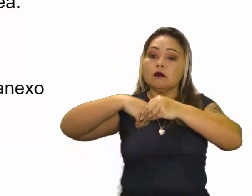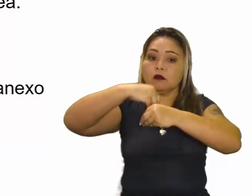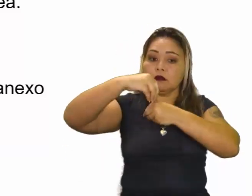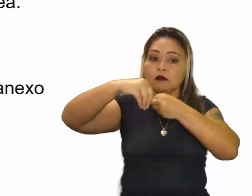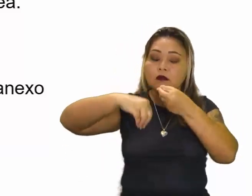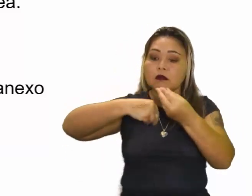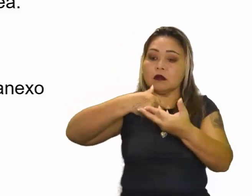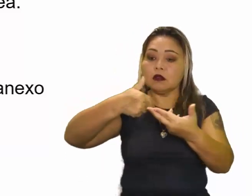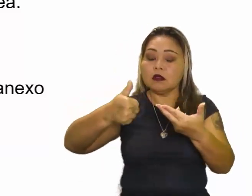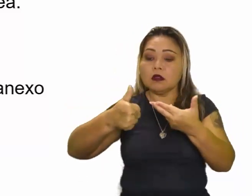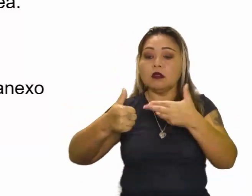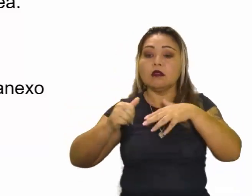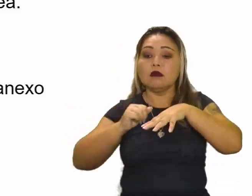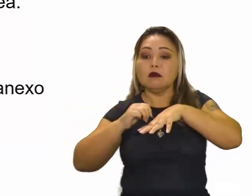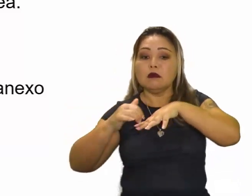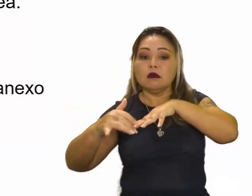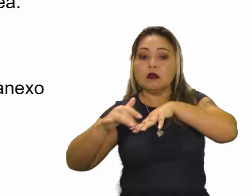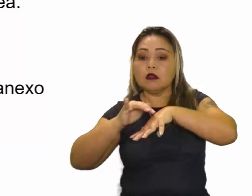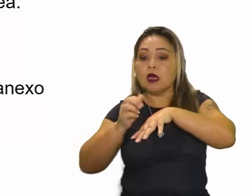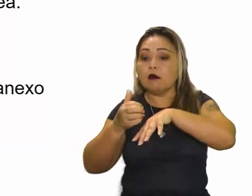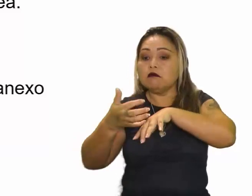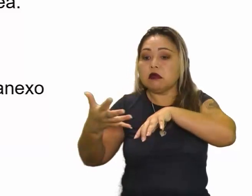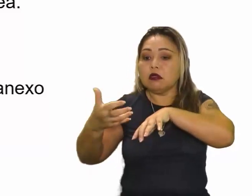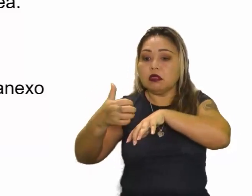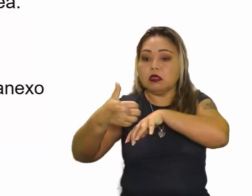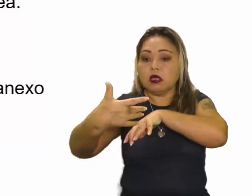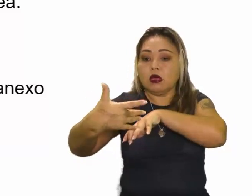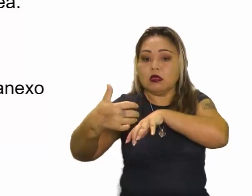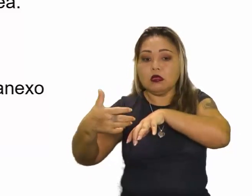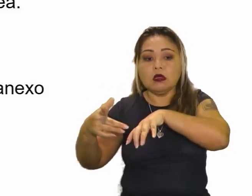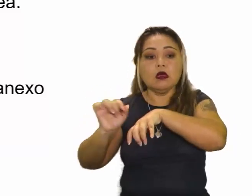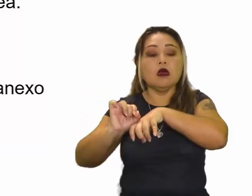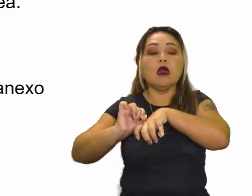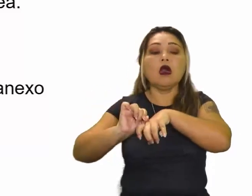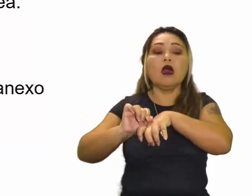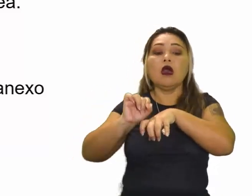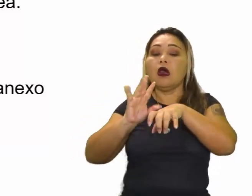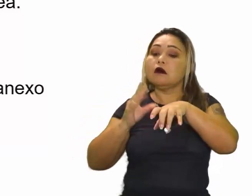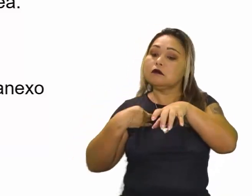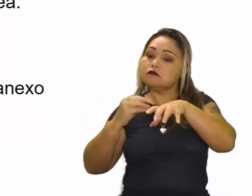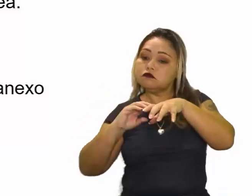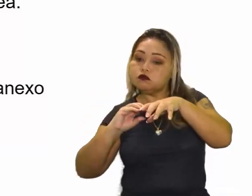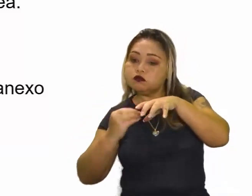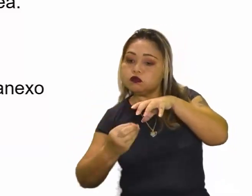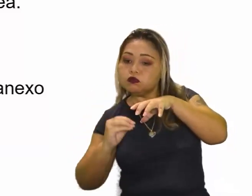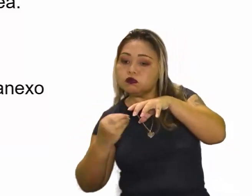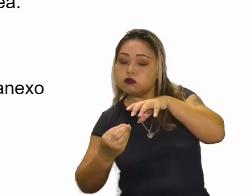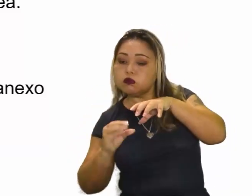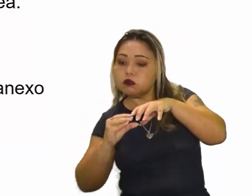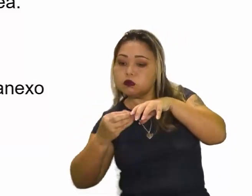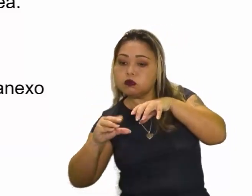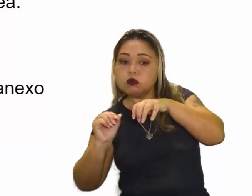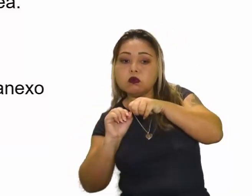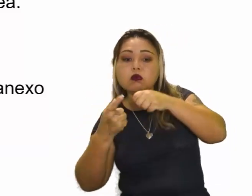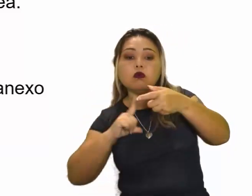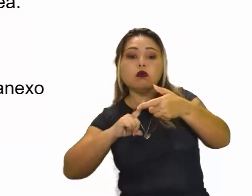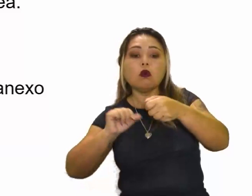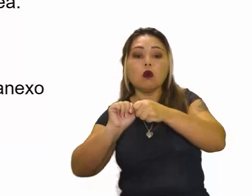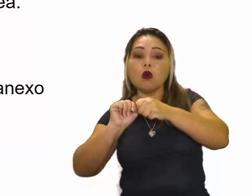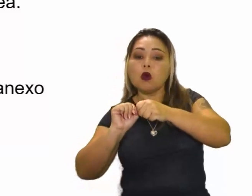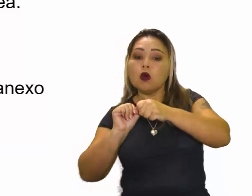Metamorfose e circulação aberta. Viviparidade, digestão intra-extracelular.